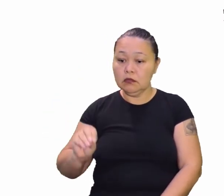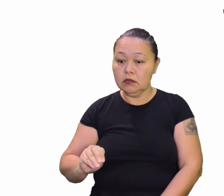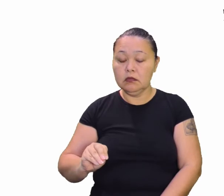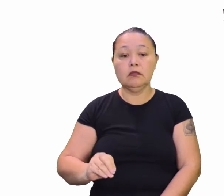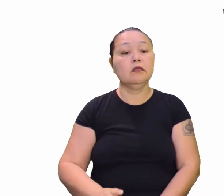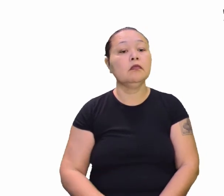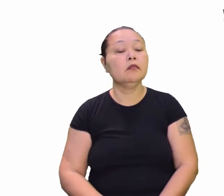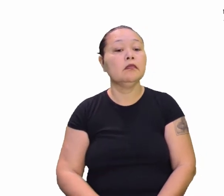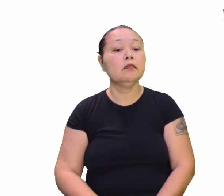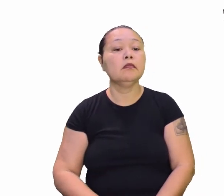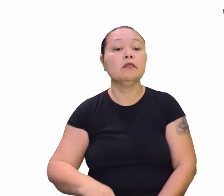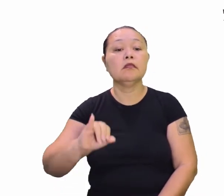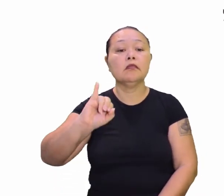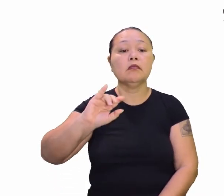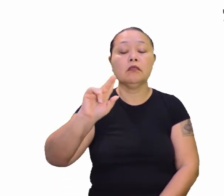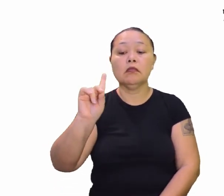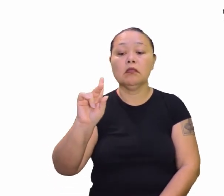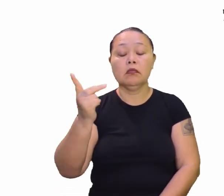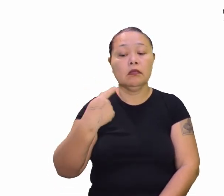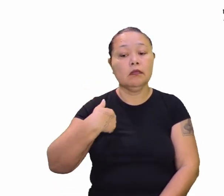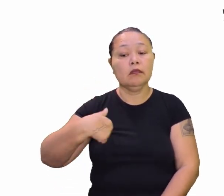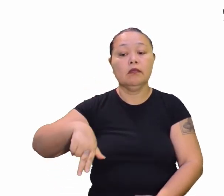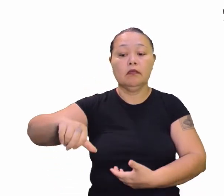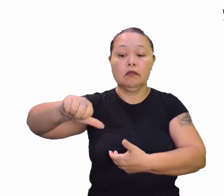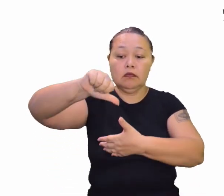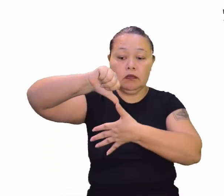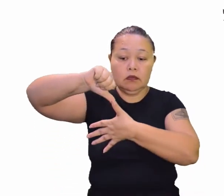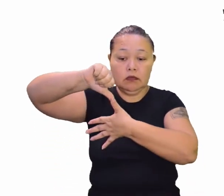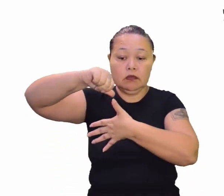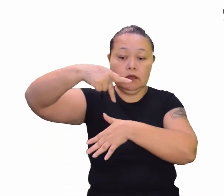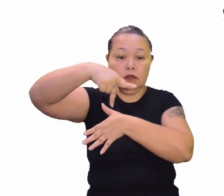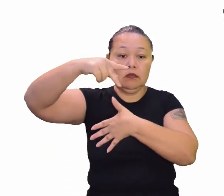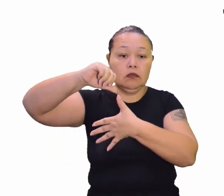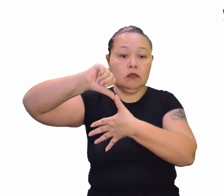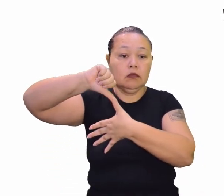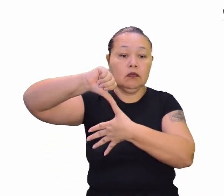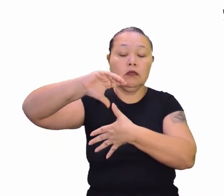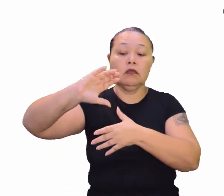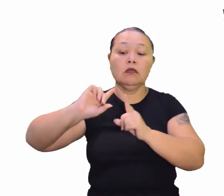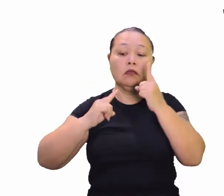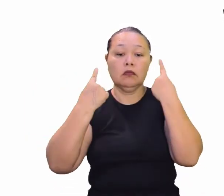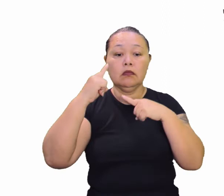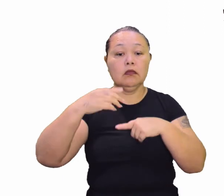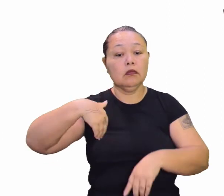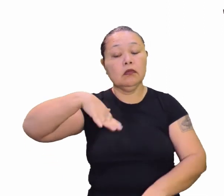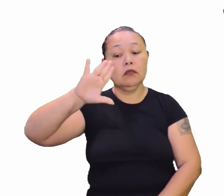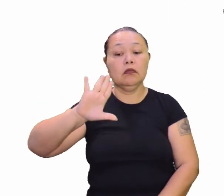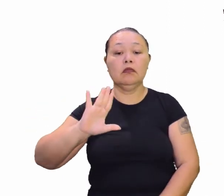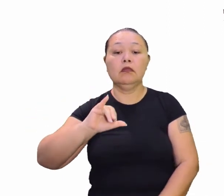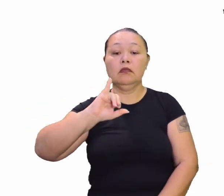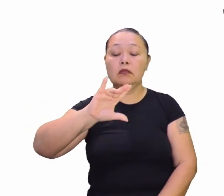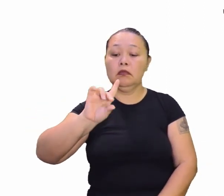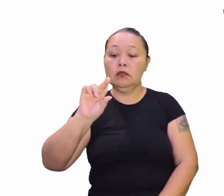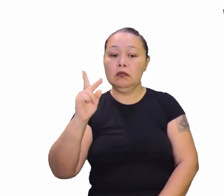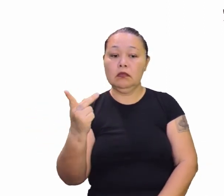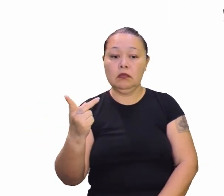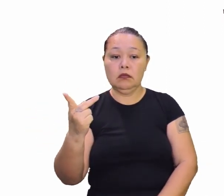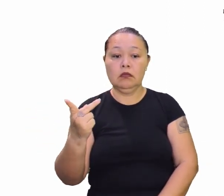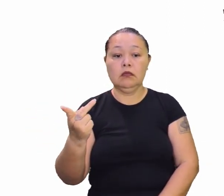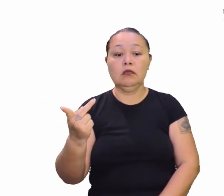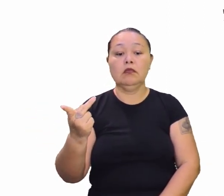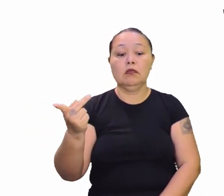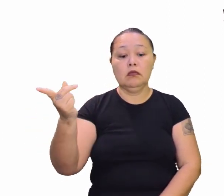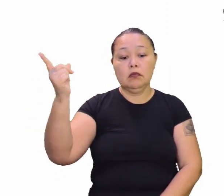Temos a informação aqui do IDH de países da América do Sul. Então, o Chile é o país com maior índice, e a Guiana é